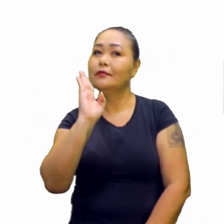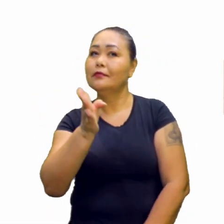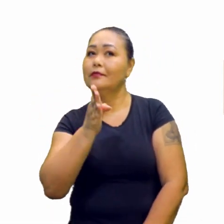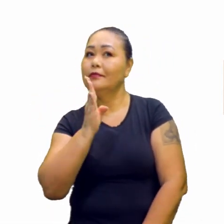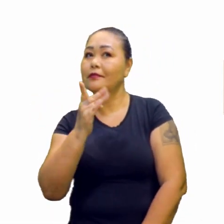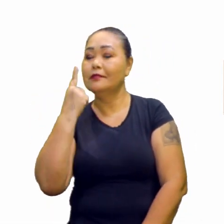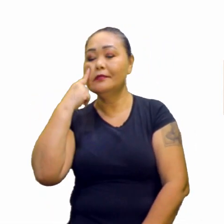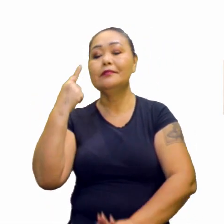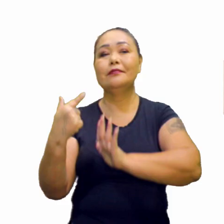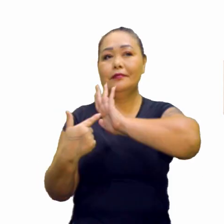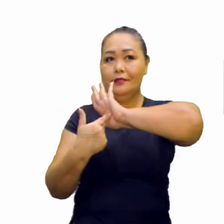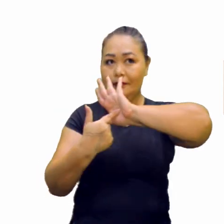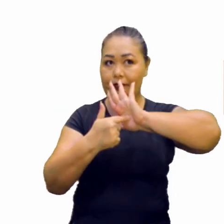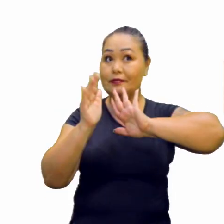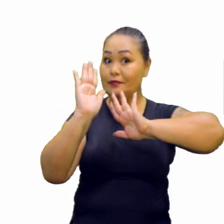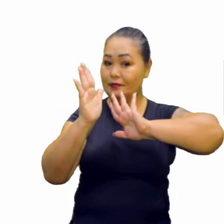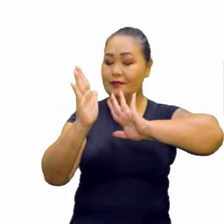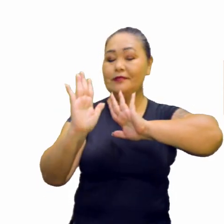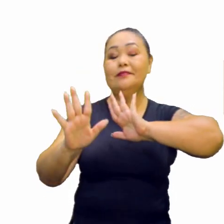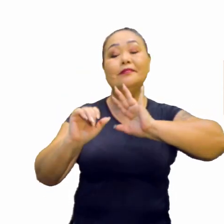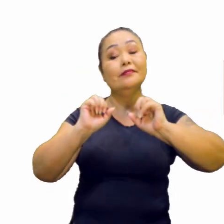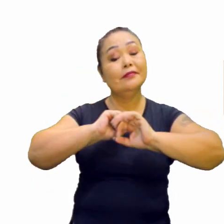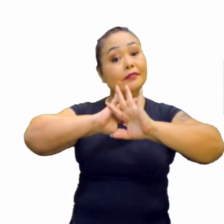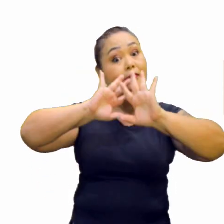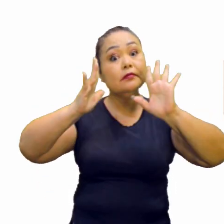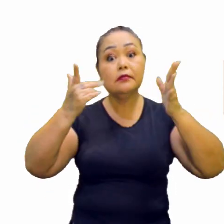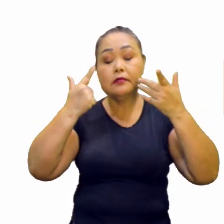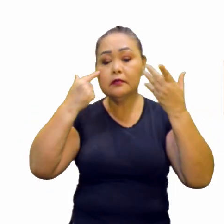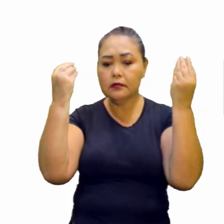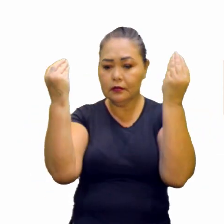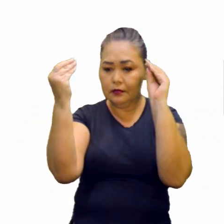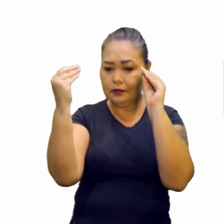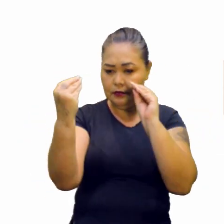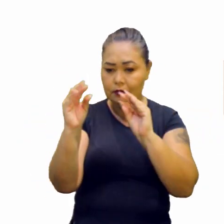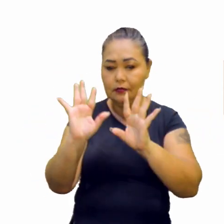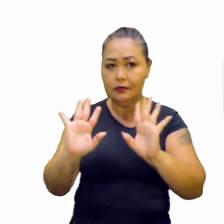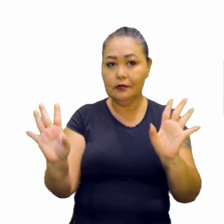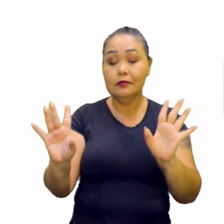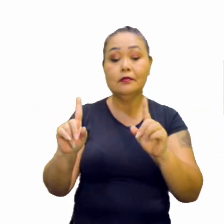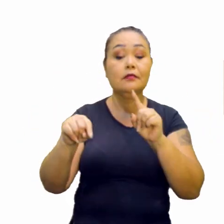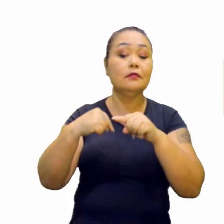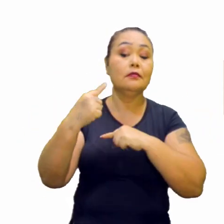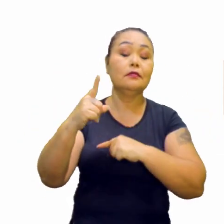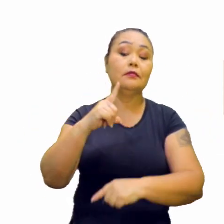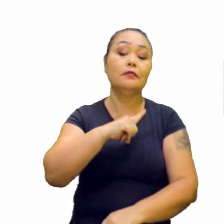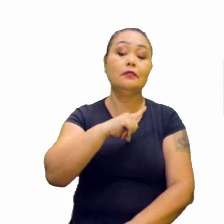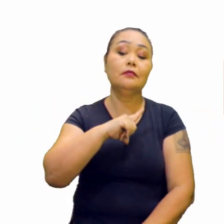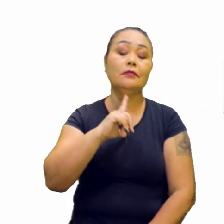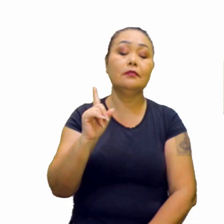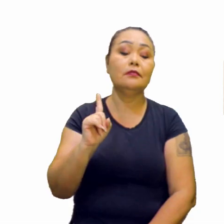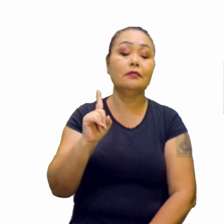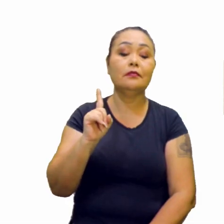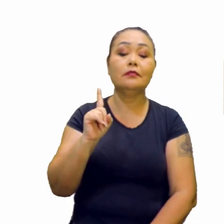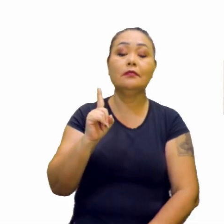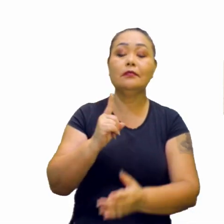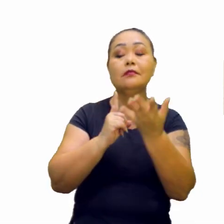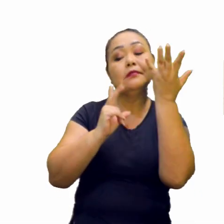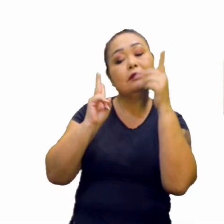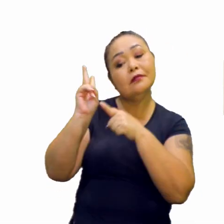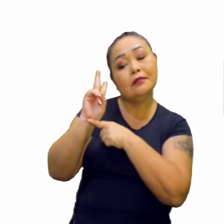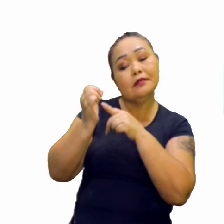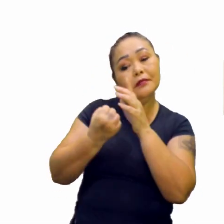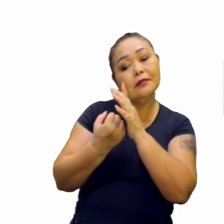para vocês. Claro que já formou aí, né? Aí nós temos, né, cultivar,